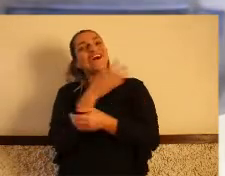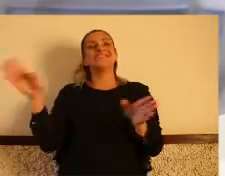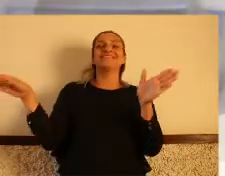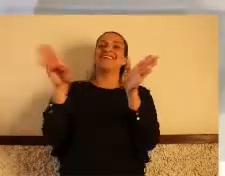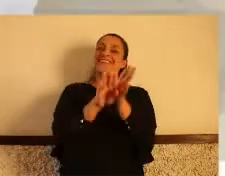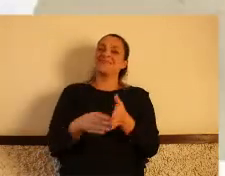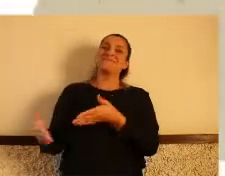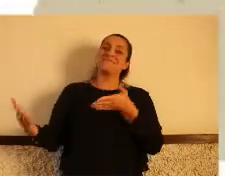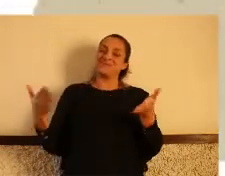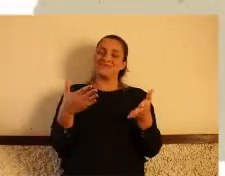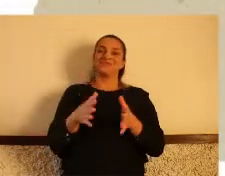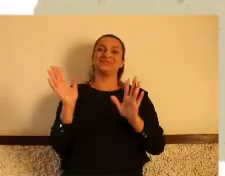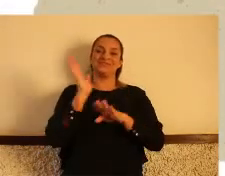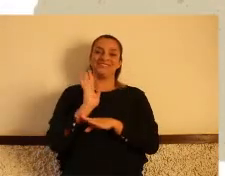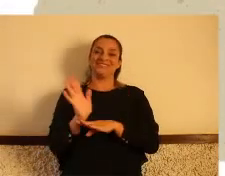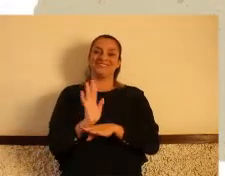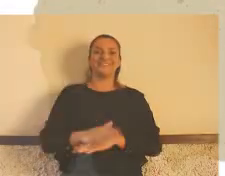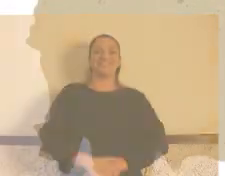a próxima.